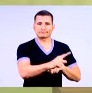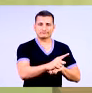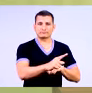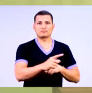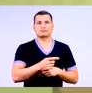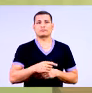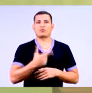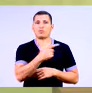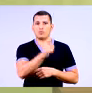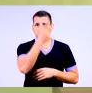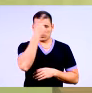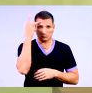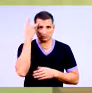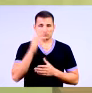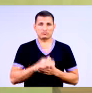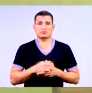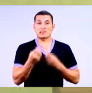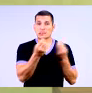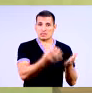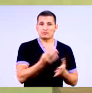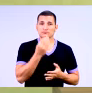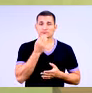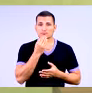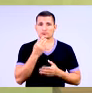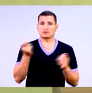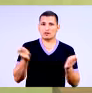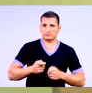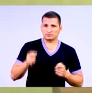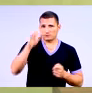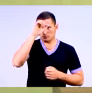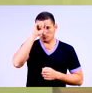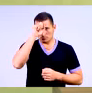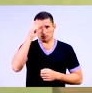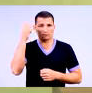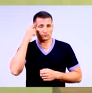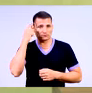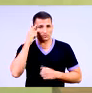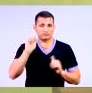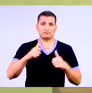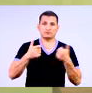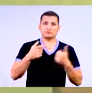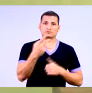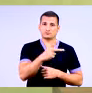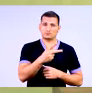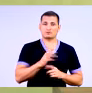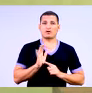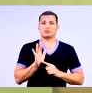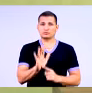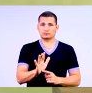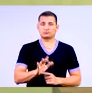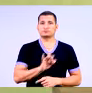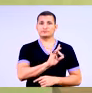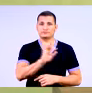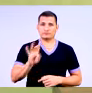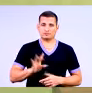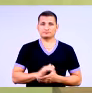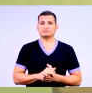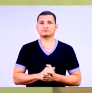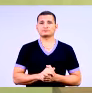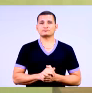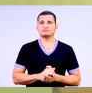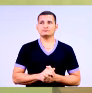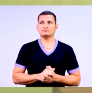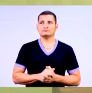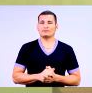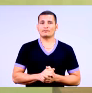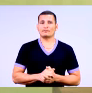de inovar, ampliar a capacidade de aprender, pensar e valorizar suas contribuições individuais e procurar manter uma relação